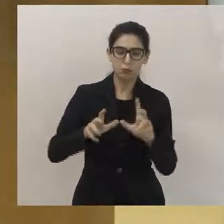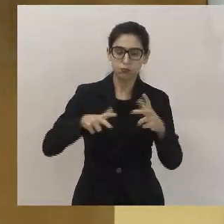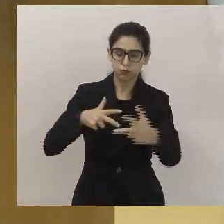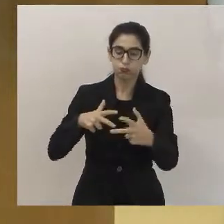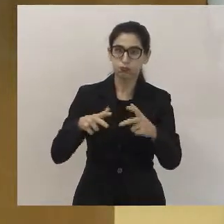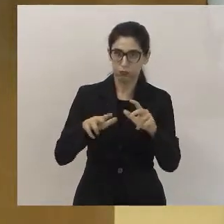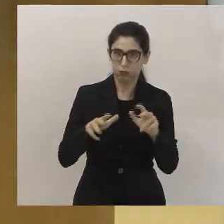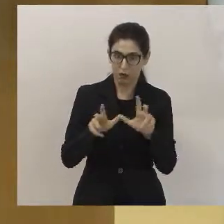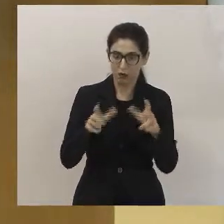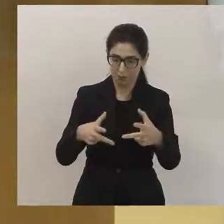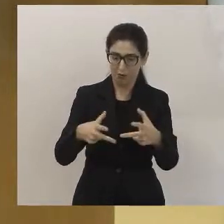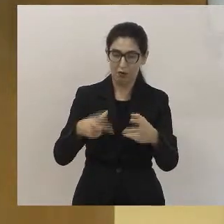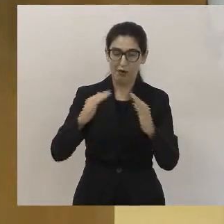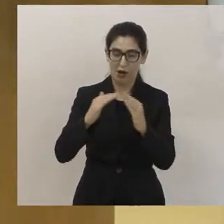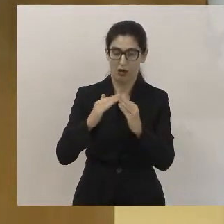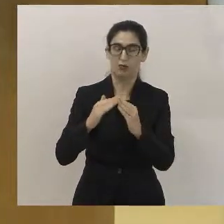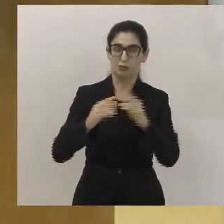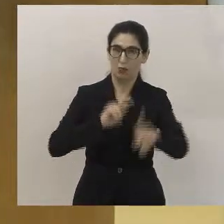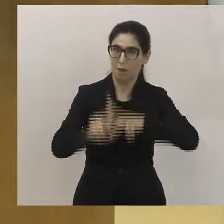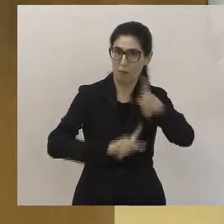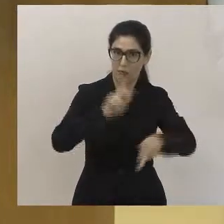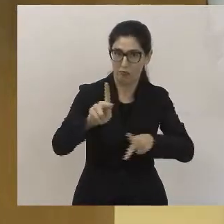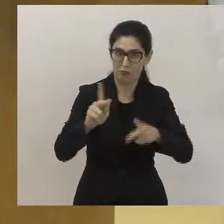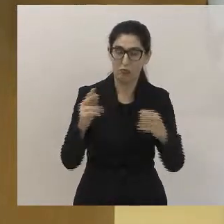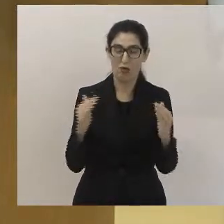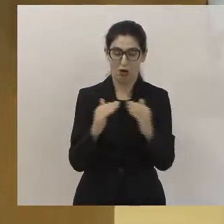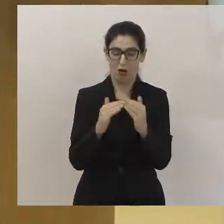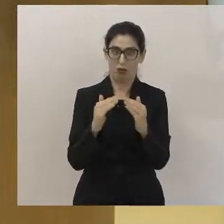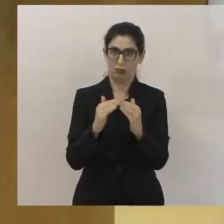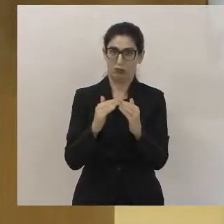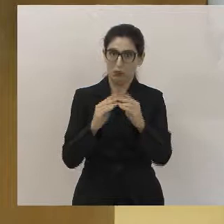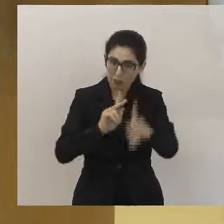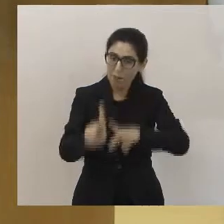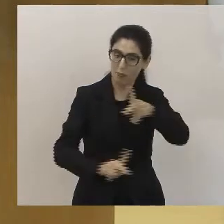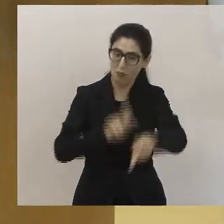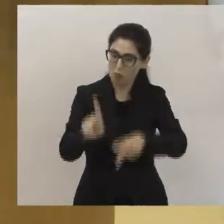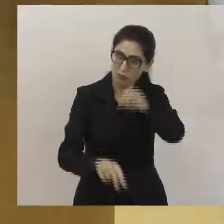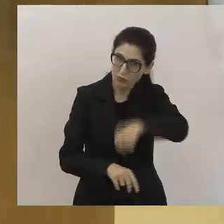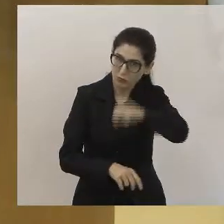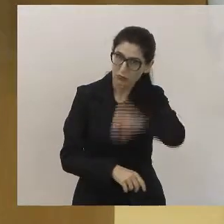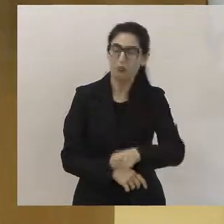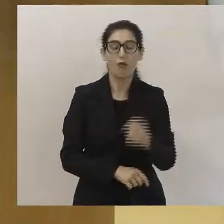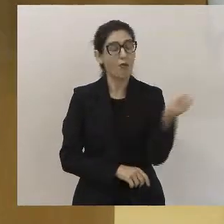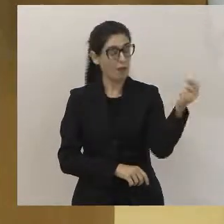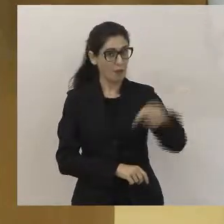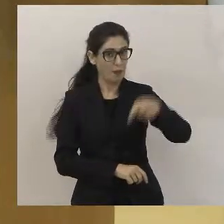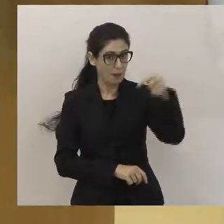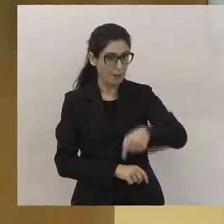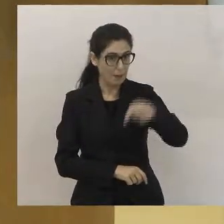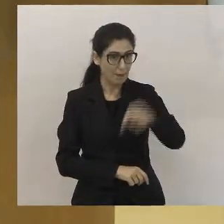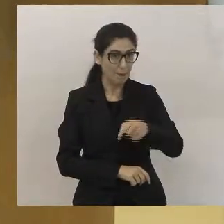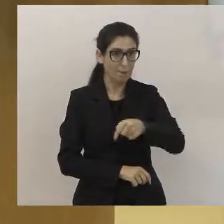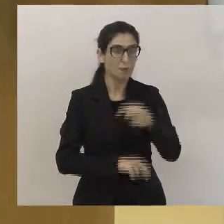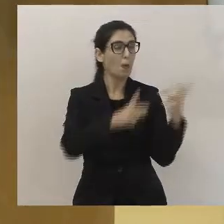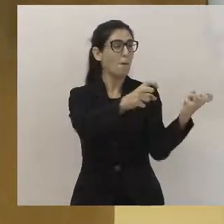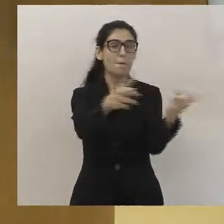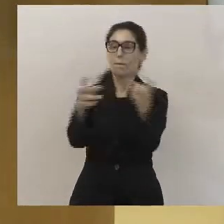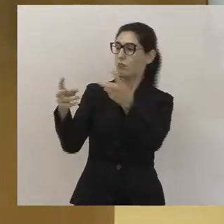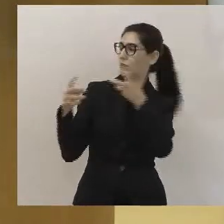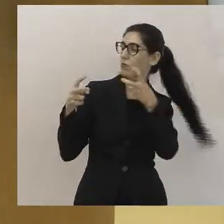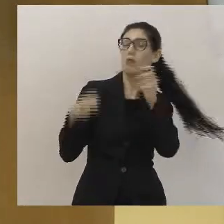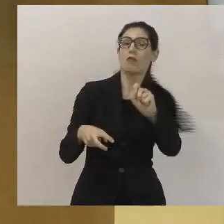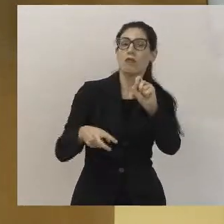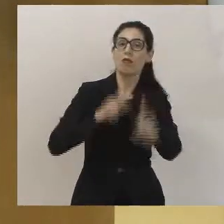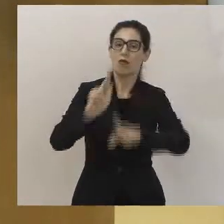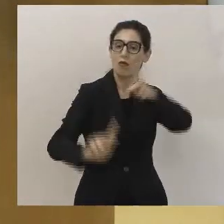povo essa é a casa do povo gente é aqui que eu vejo que a